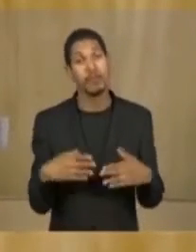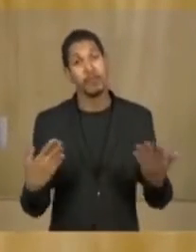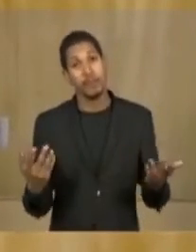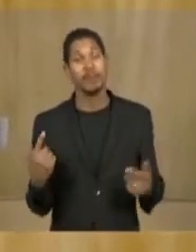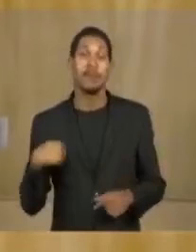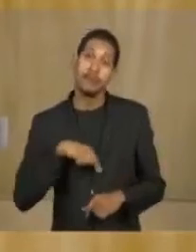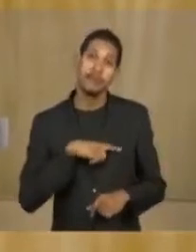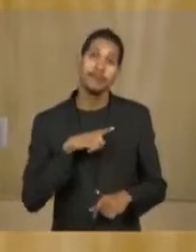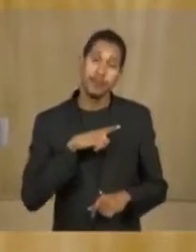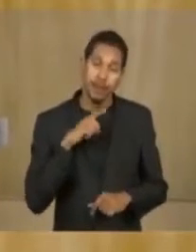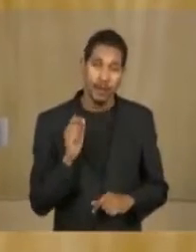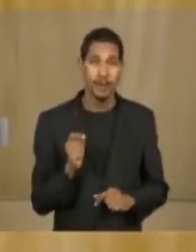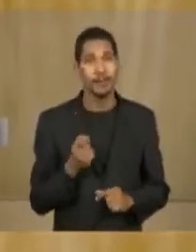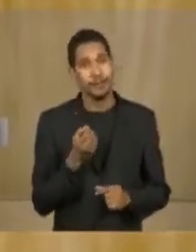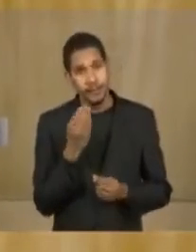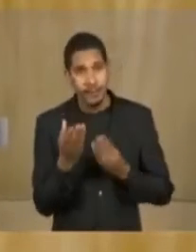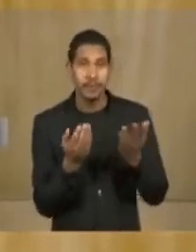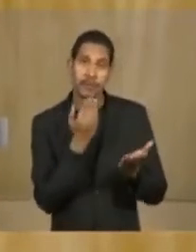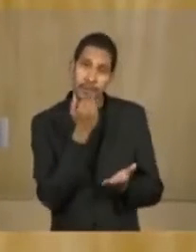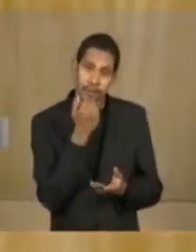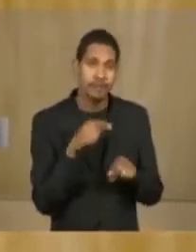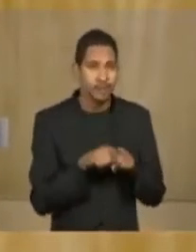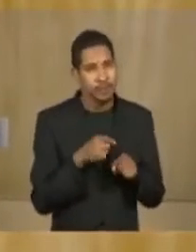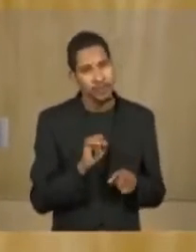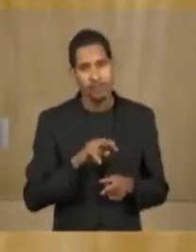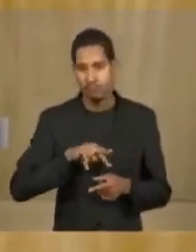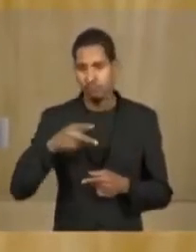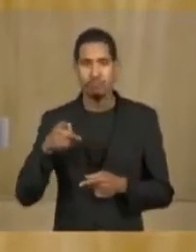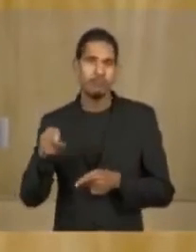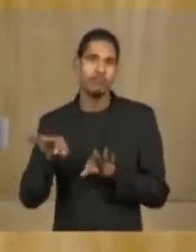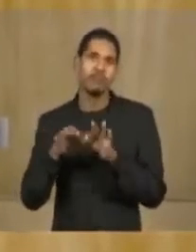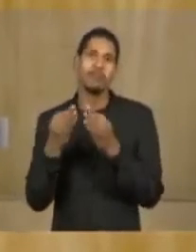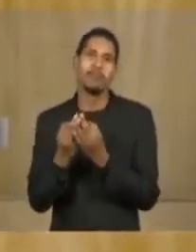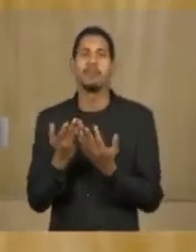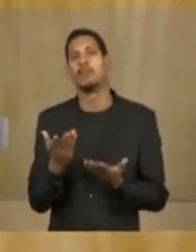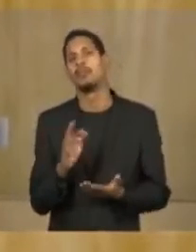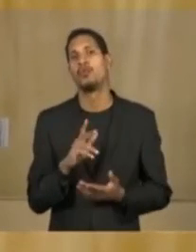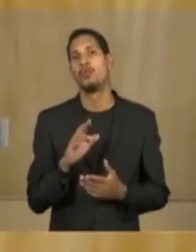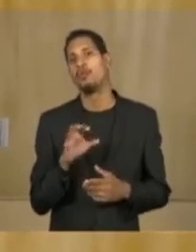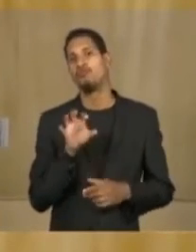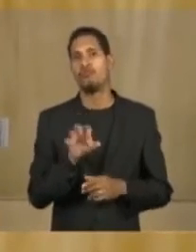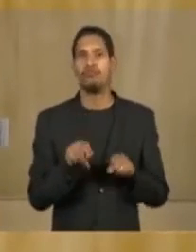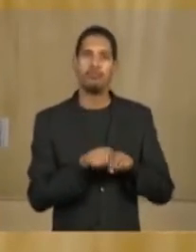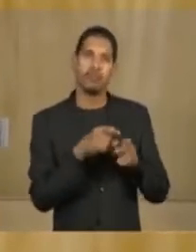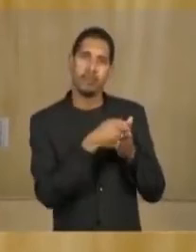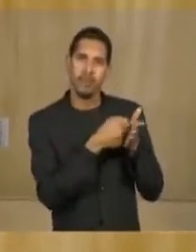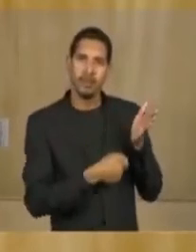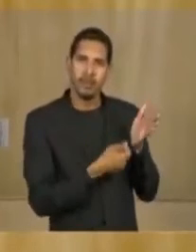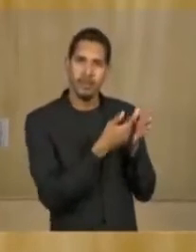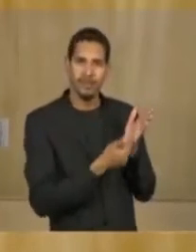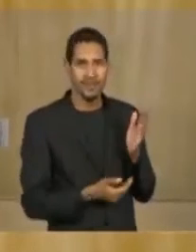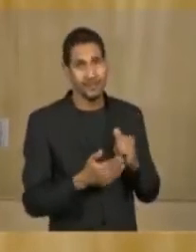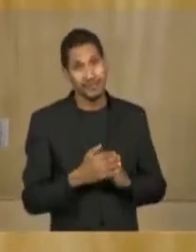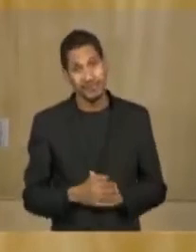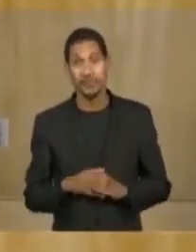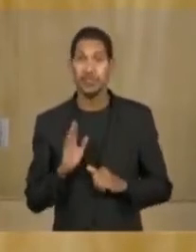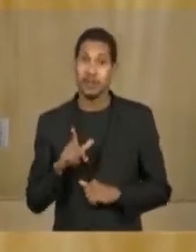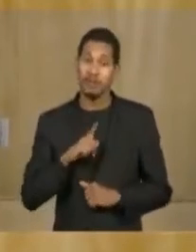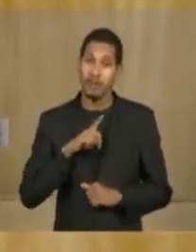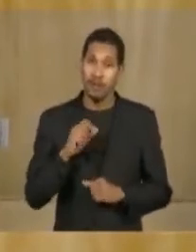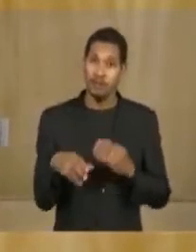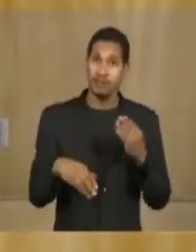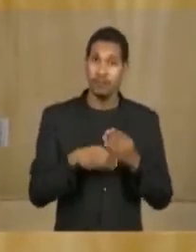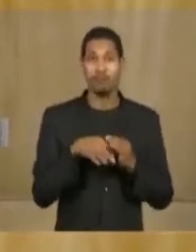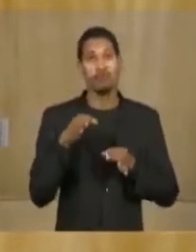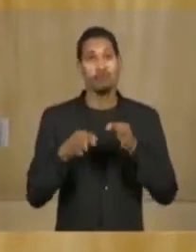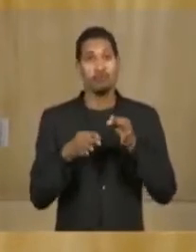alunos por meio, da transferência para os seus pais, mas não exatamente na forma da redação. Já existe um parecer jurídico